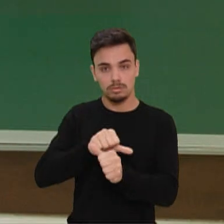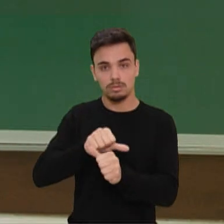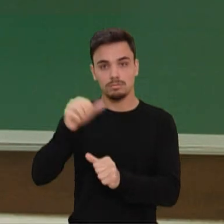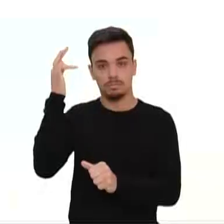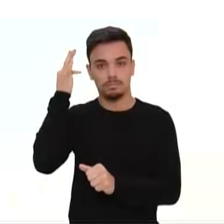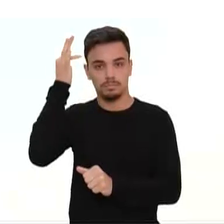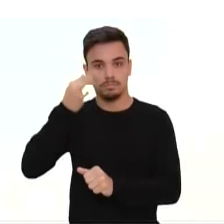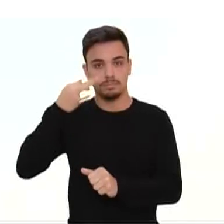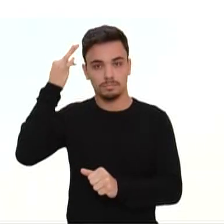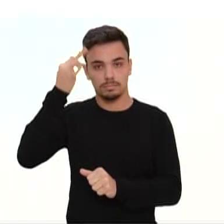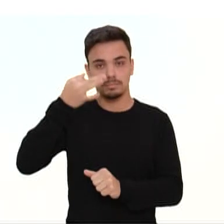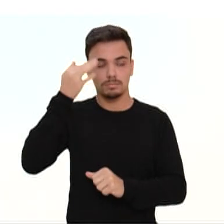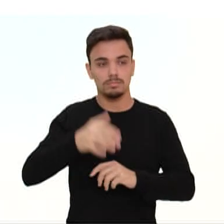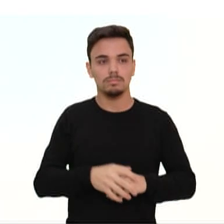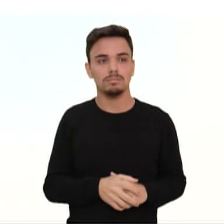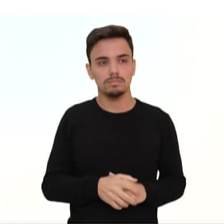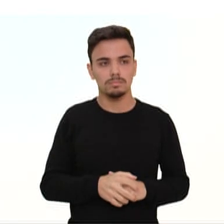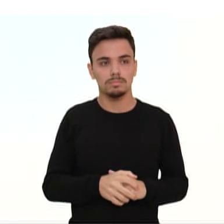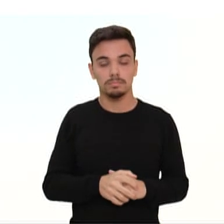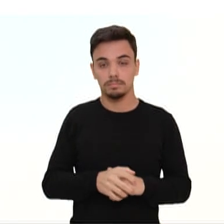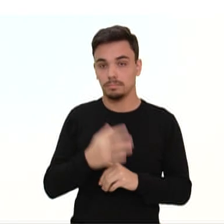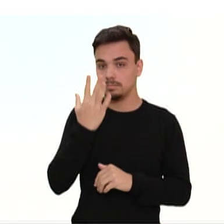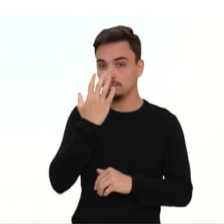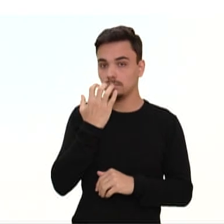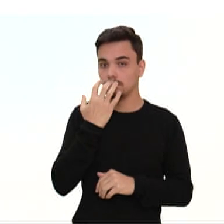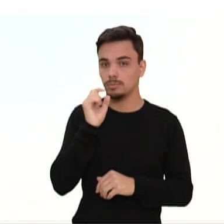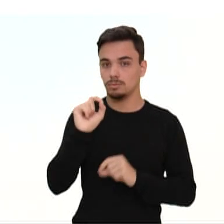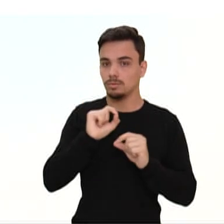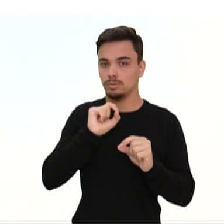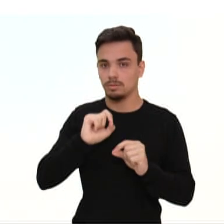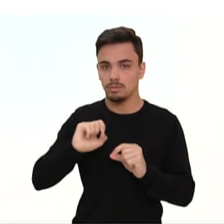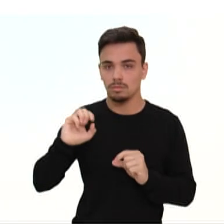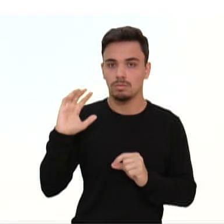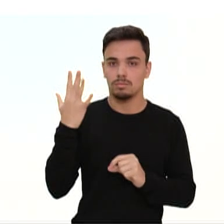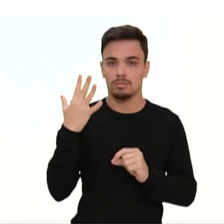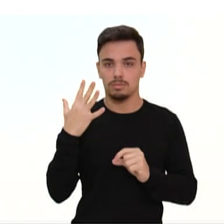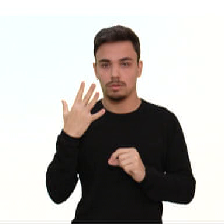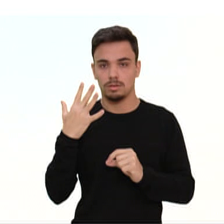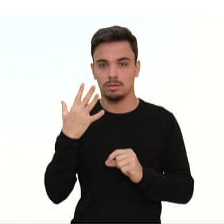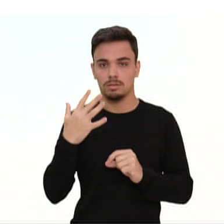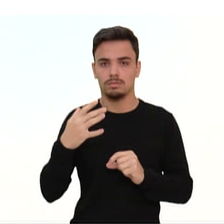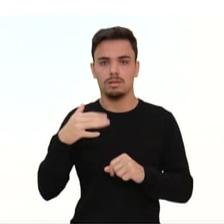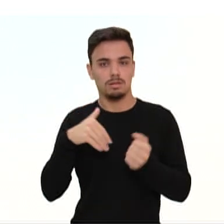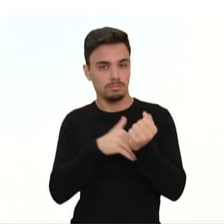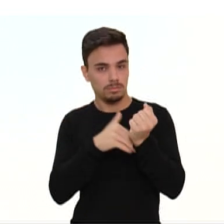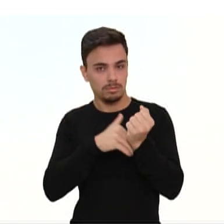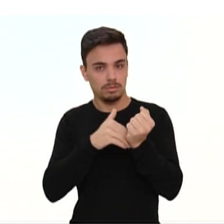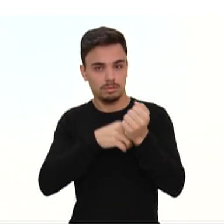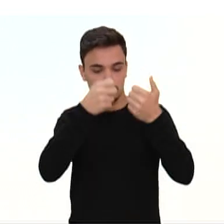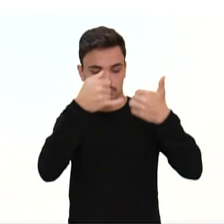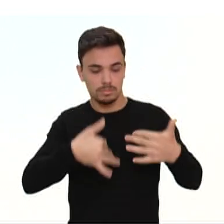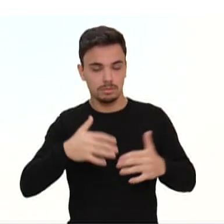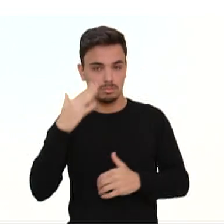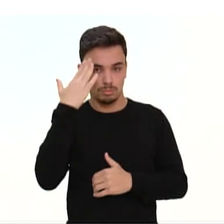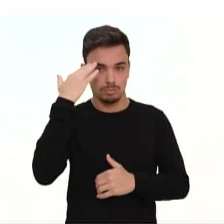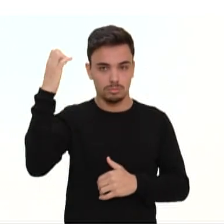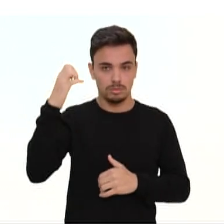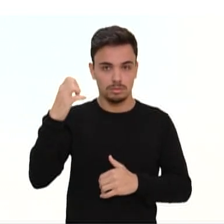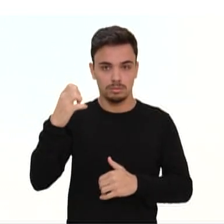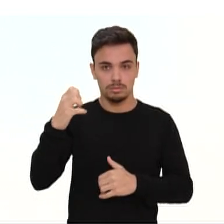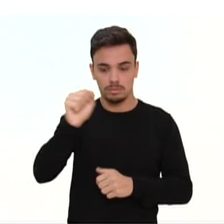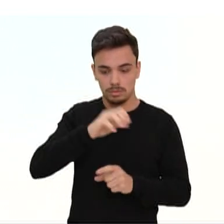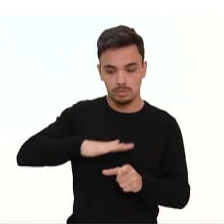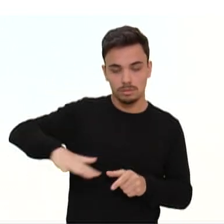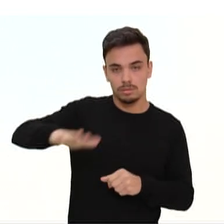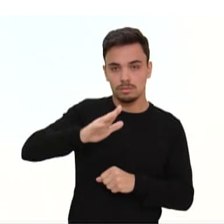Para Nietzsche, a tragédia é o segredo que explica o sucesso da civilização grega, que